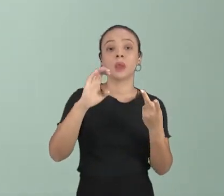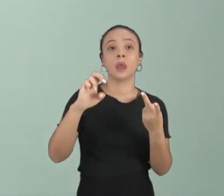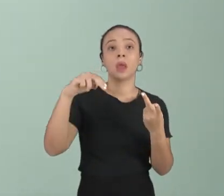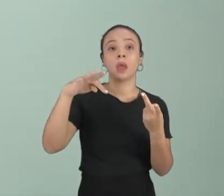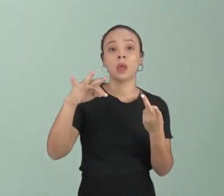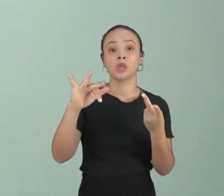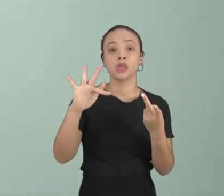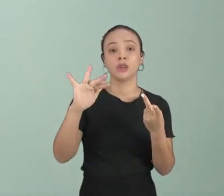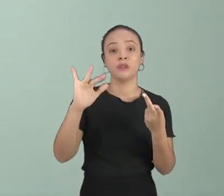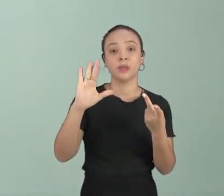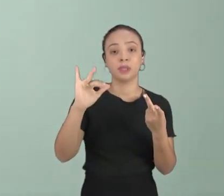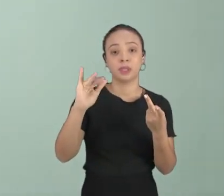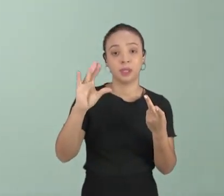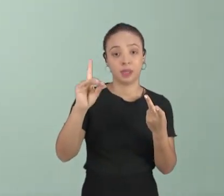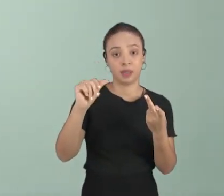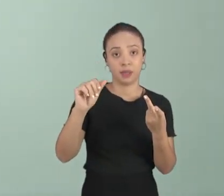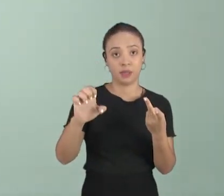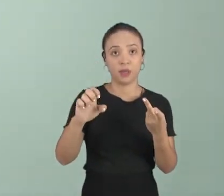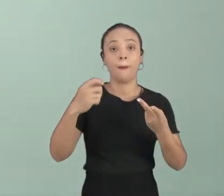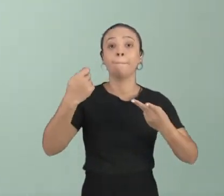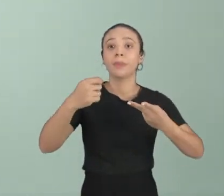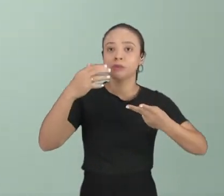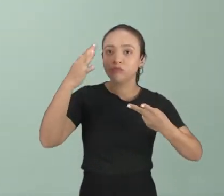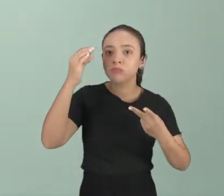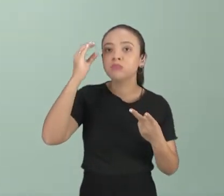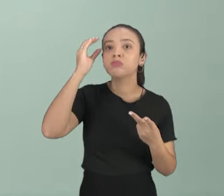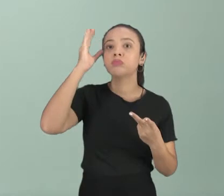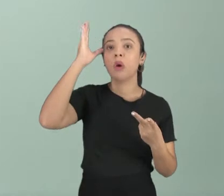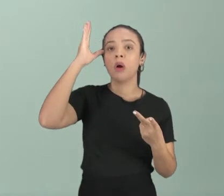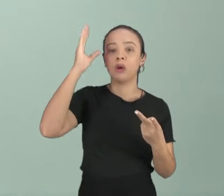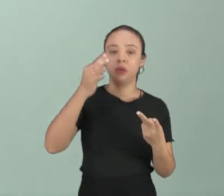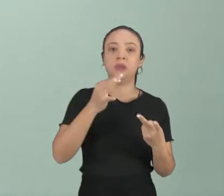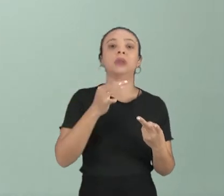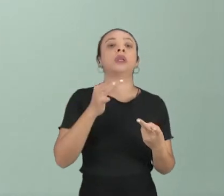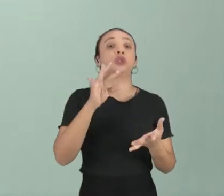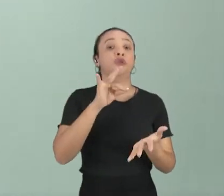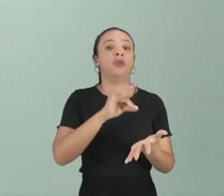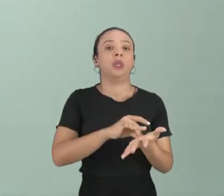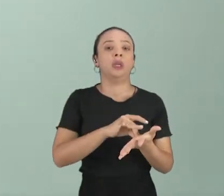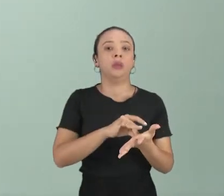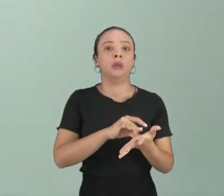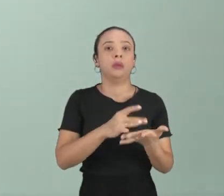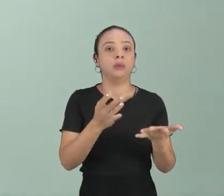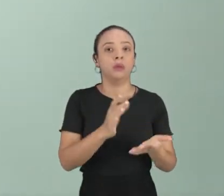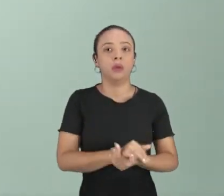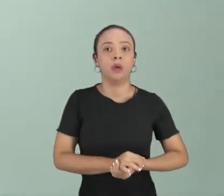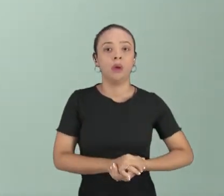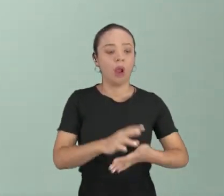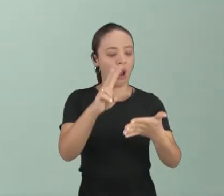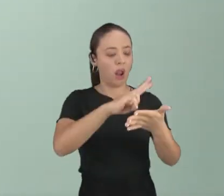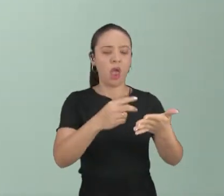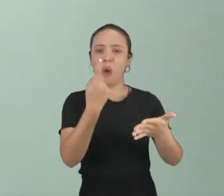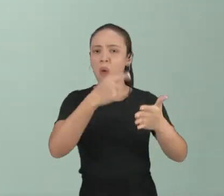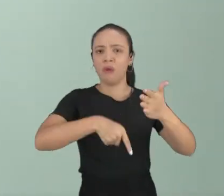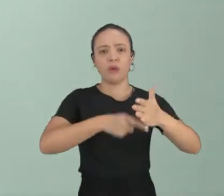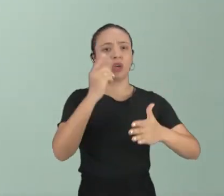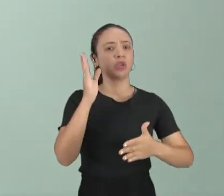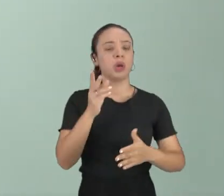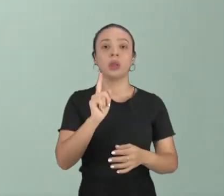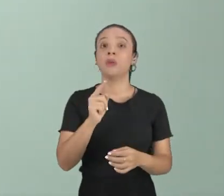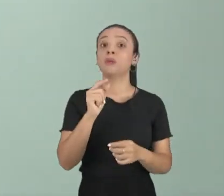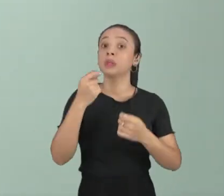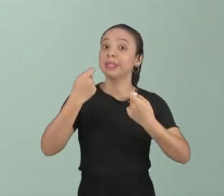precisa conhecer. Não é simplesmente, vou fazer a resenha da obra, vou ler a obra uma vez, pronto e acabou. Não,